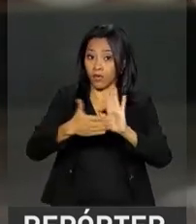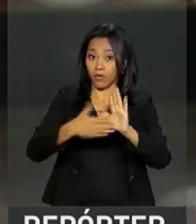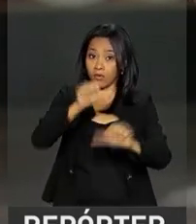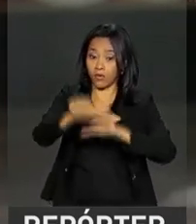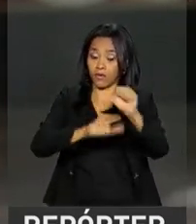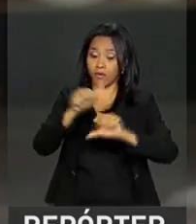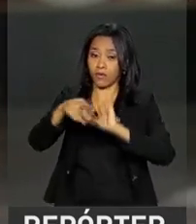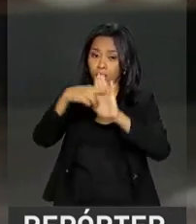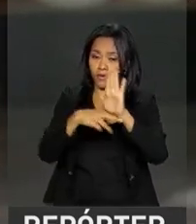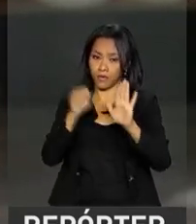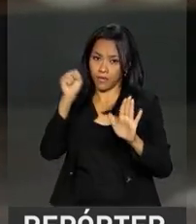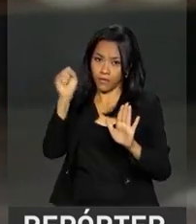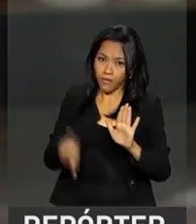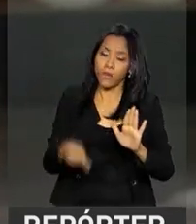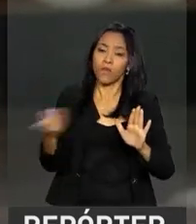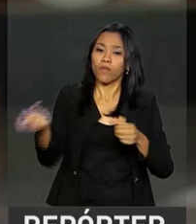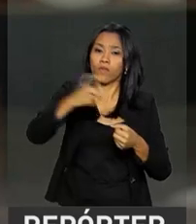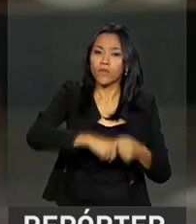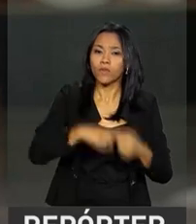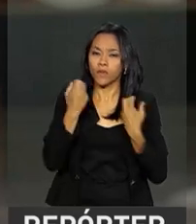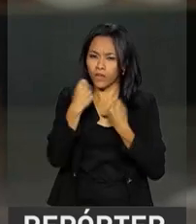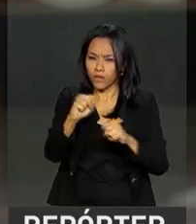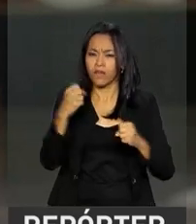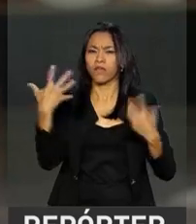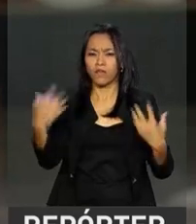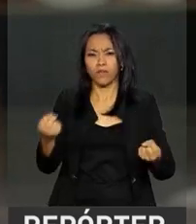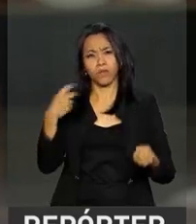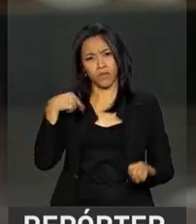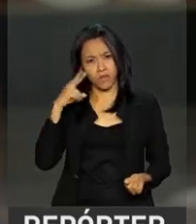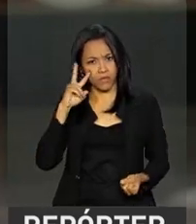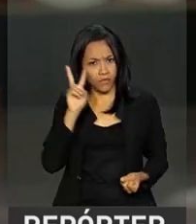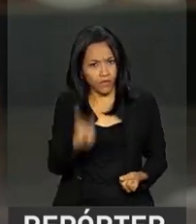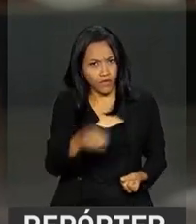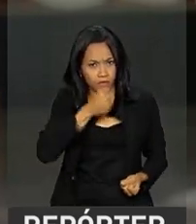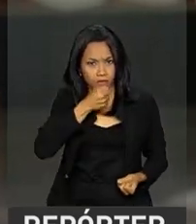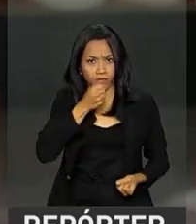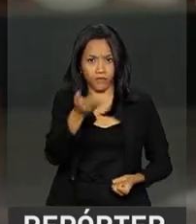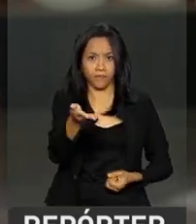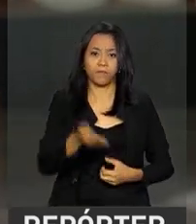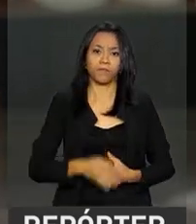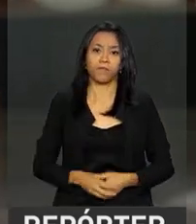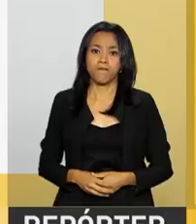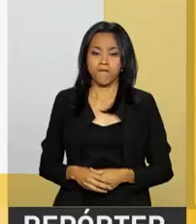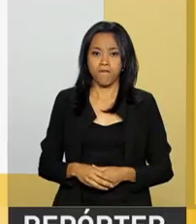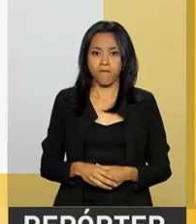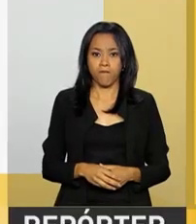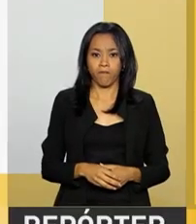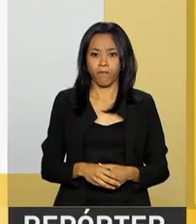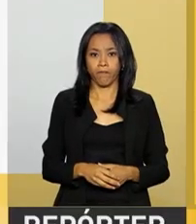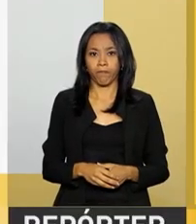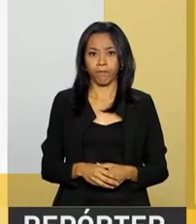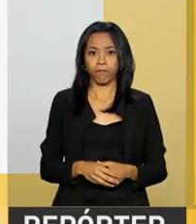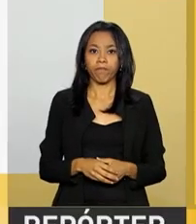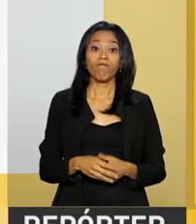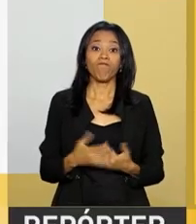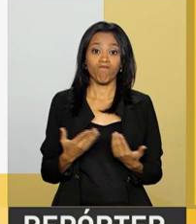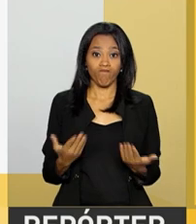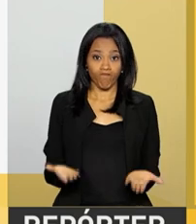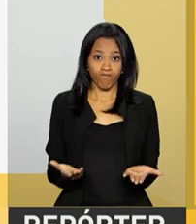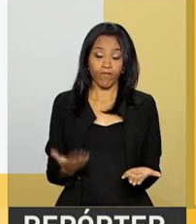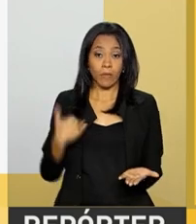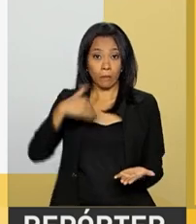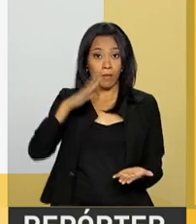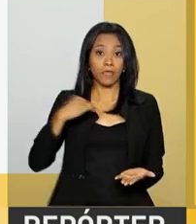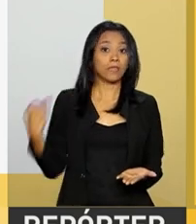voltou a defender a reforma vamos ouvir então esse trecho da entrevista mas o que é importante